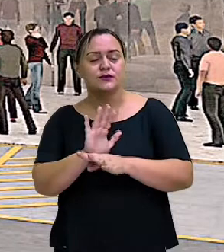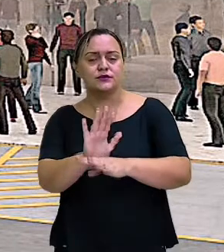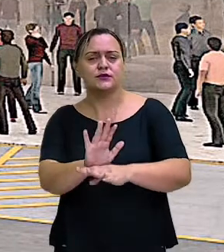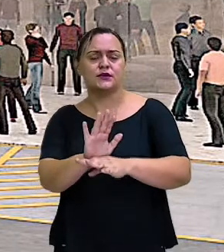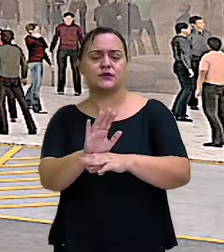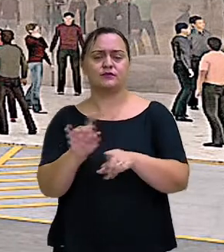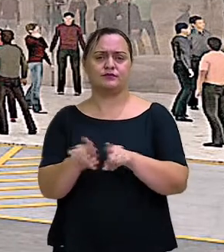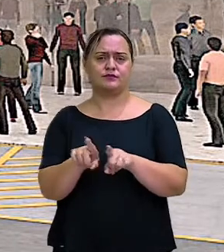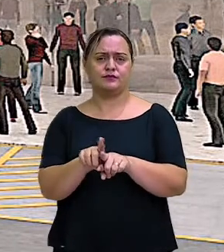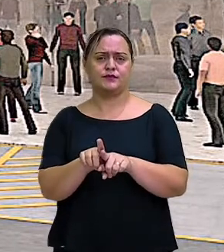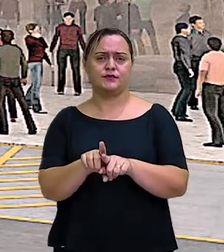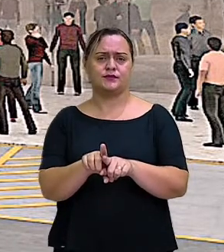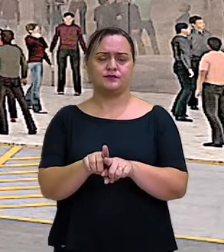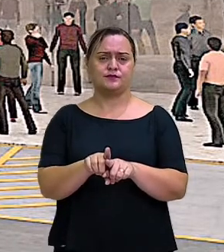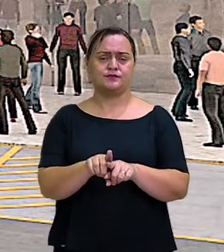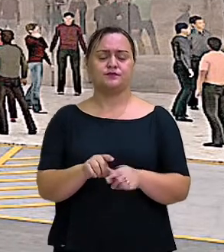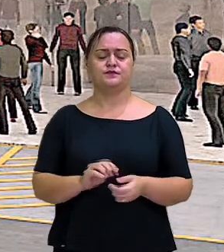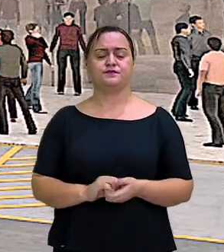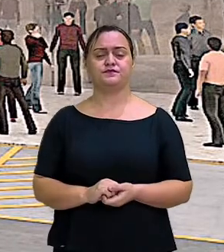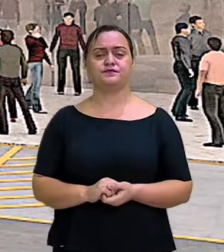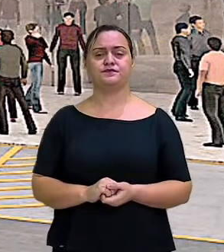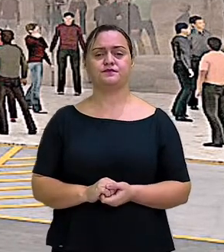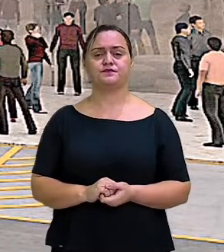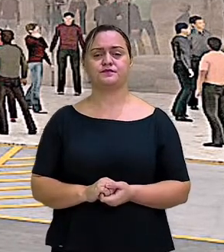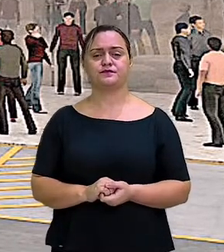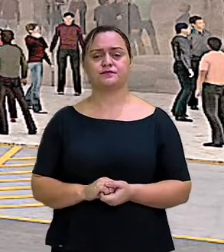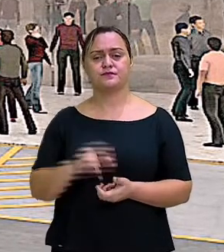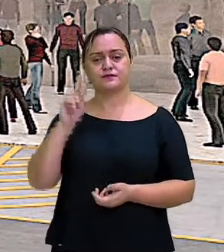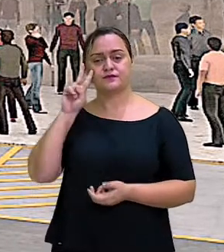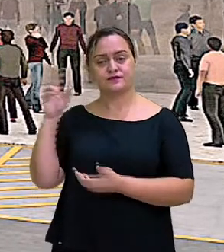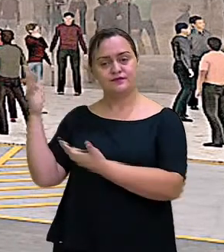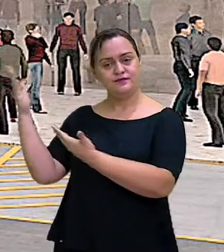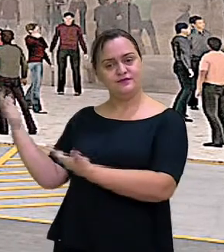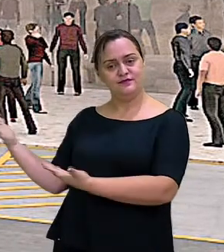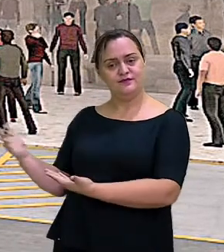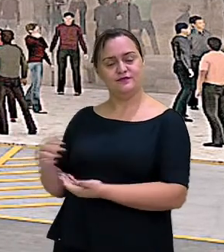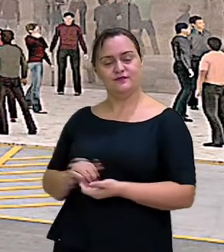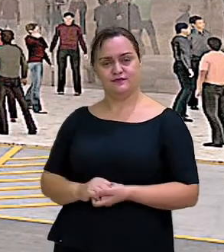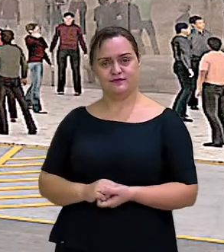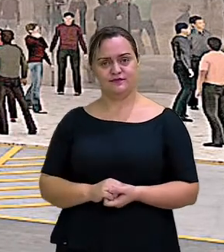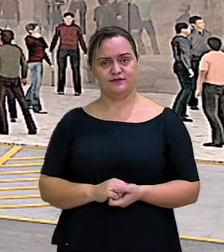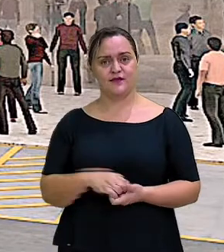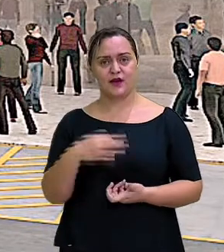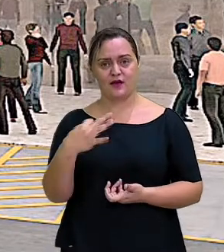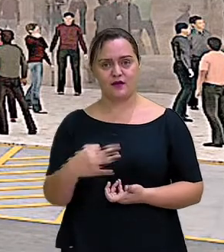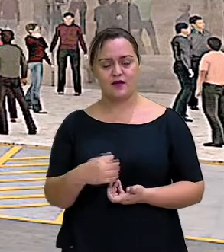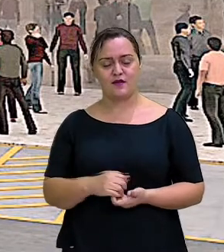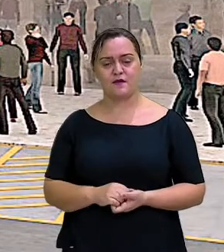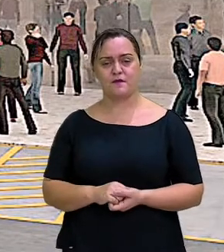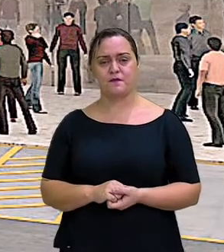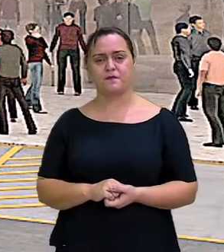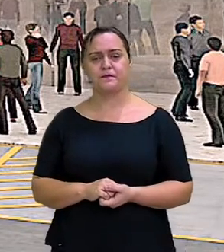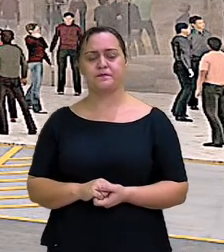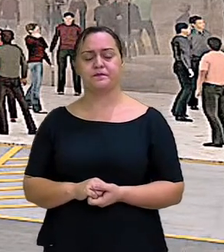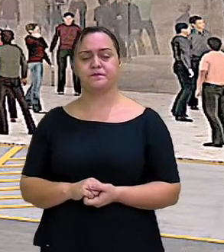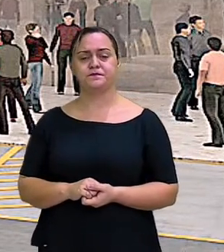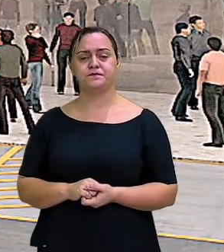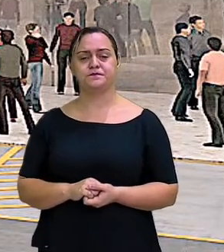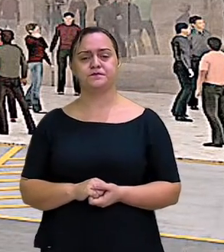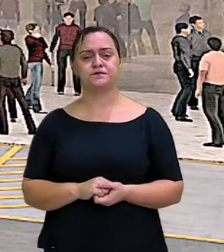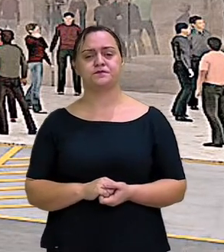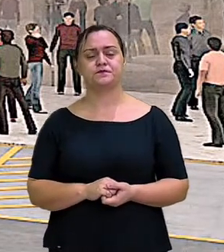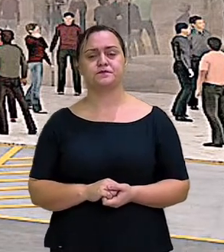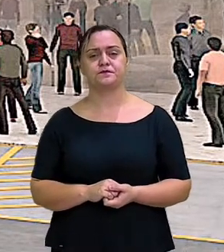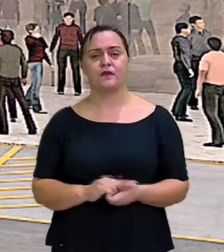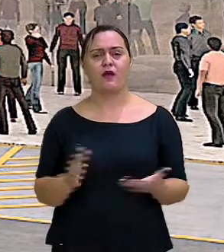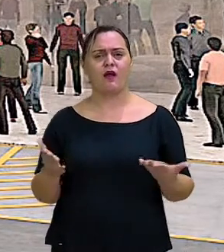estar usando. Fizeram isso com o cinema. Vamos lá? Com o formato dele? O formato, então, era inédito